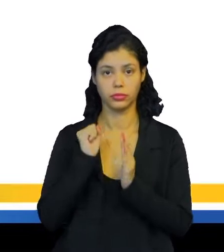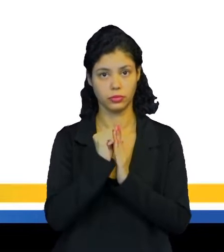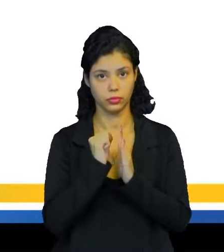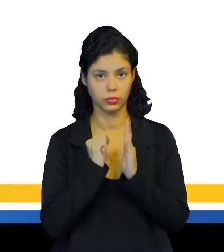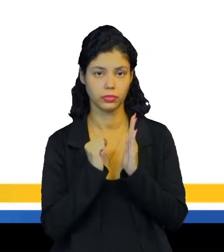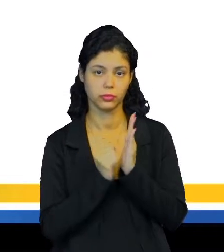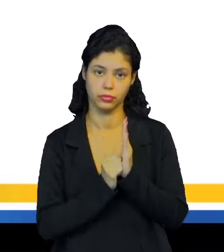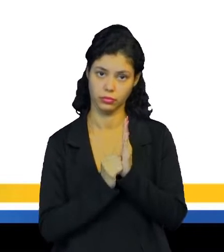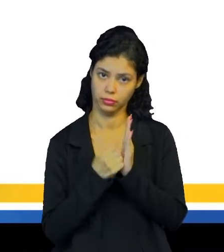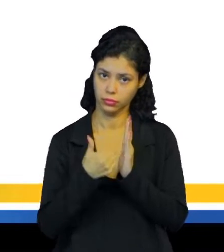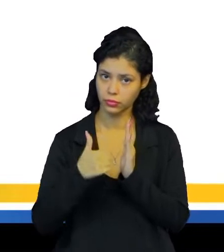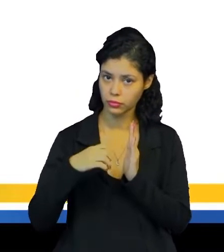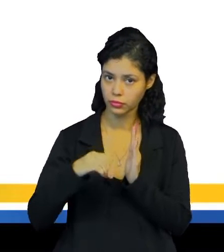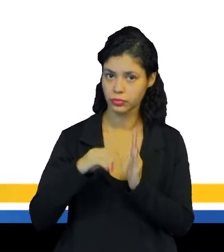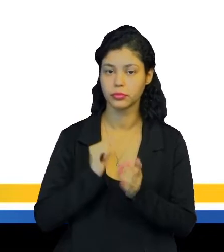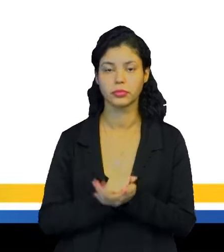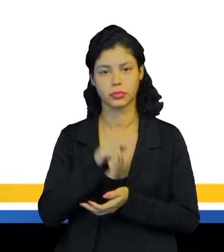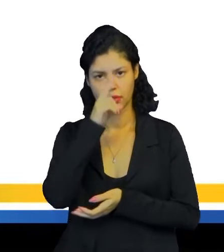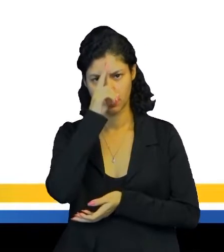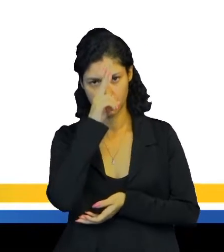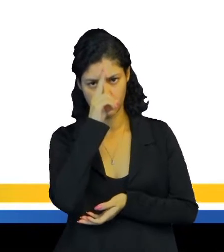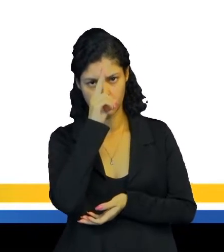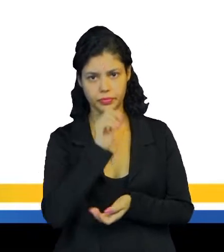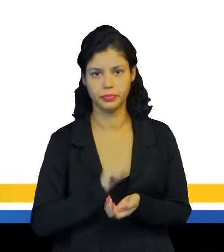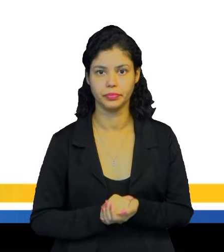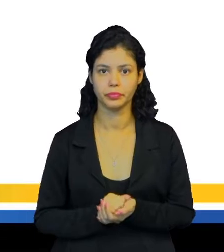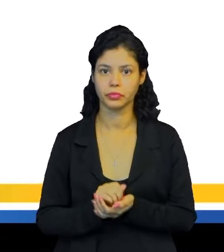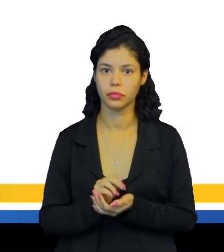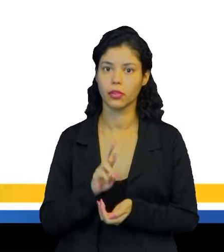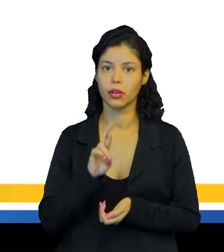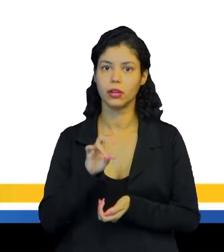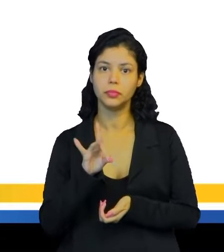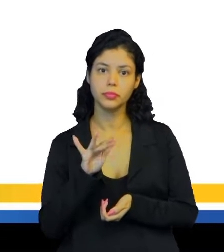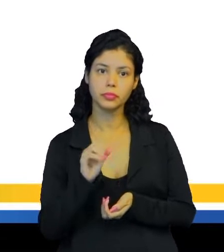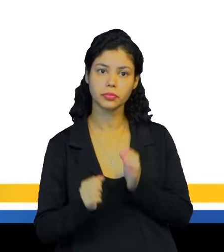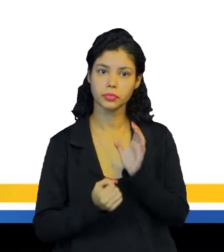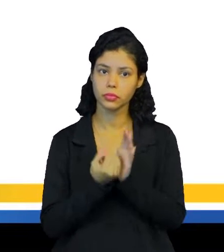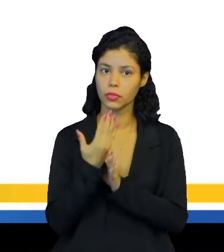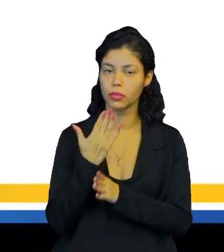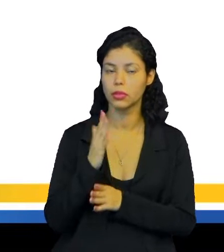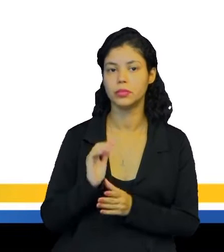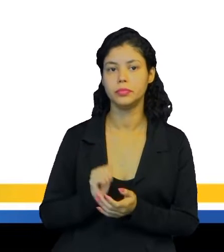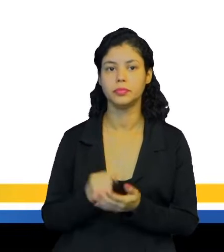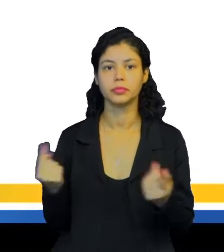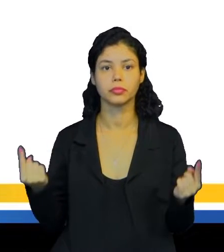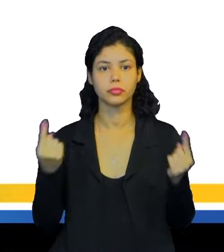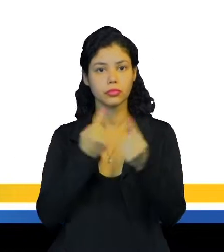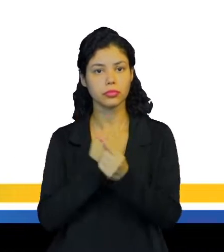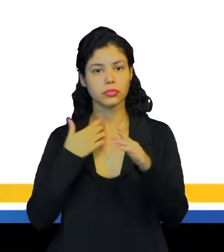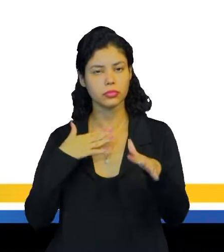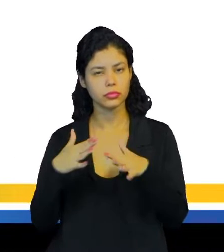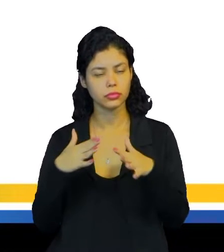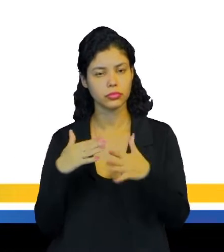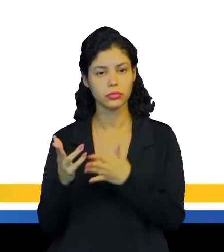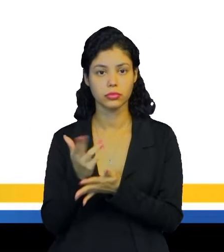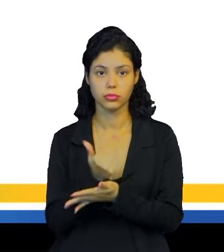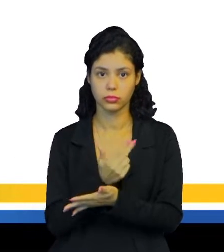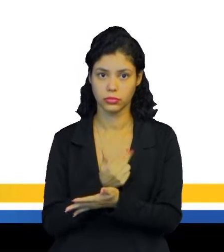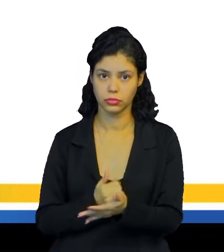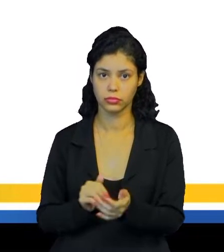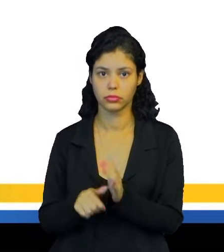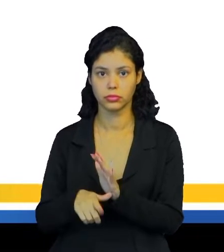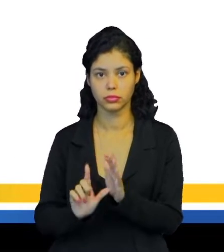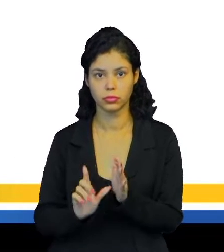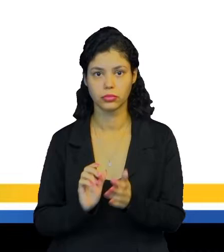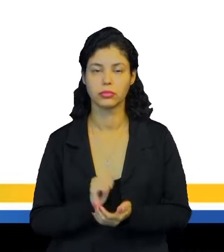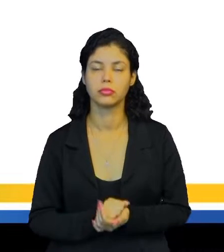desenvolveu durante o século XIX. Lembre-se que o realismo surge em oposição ao movimento artístico